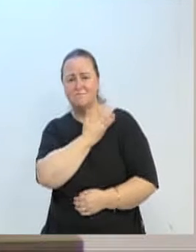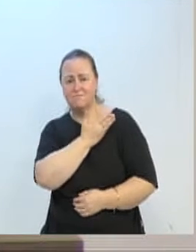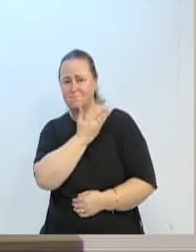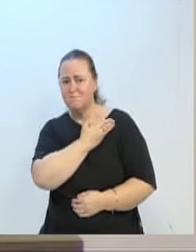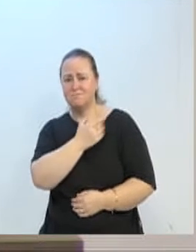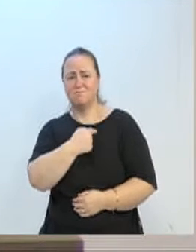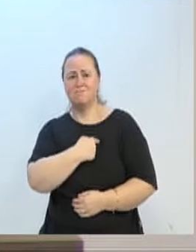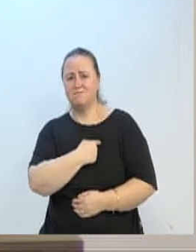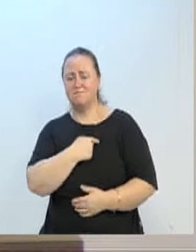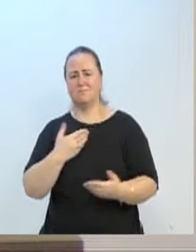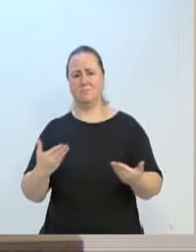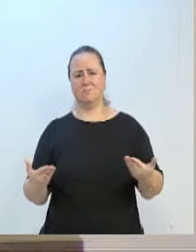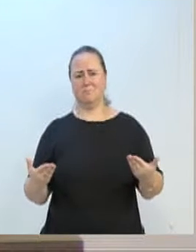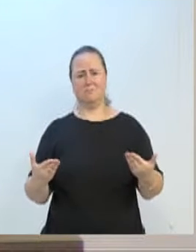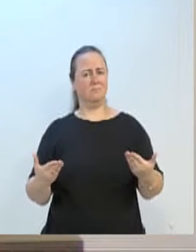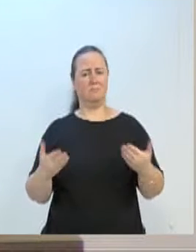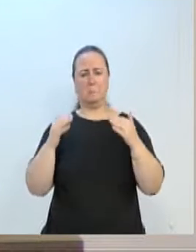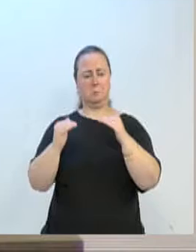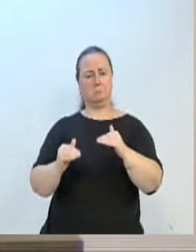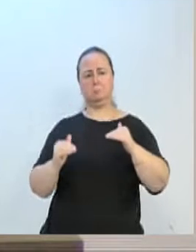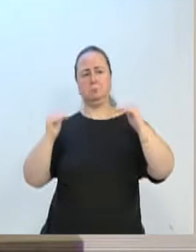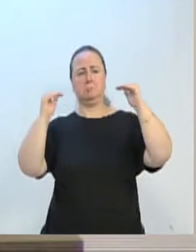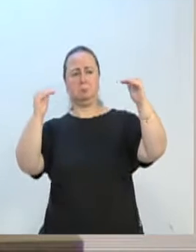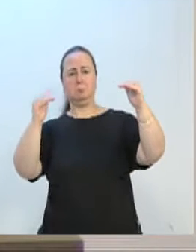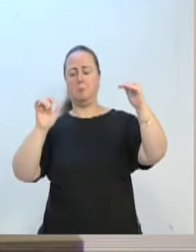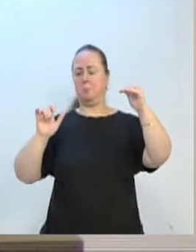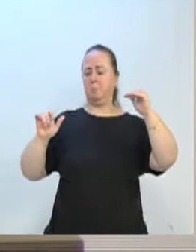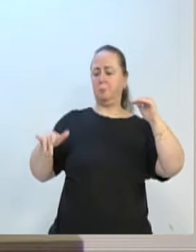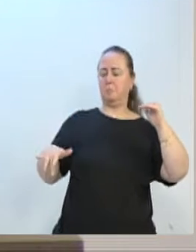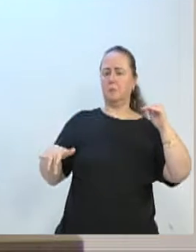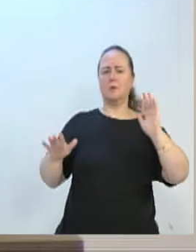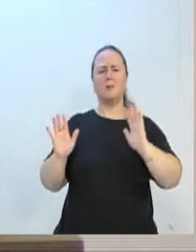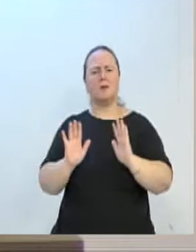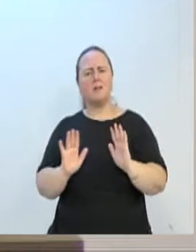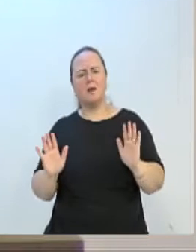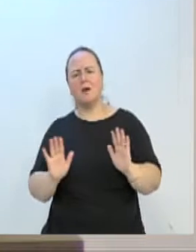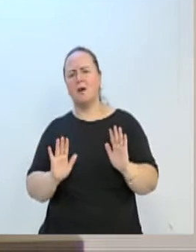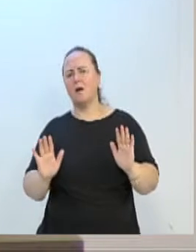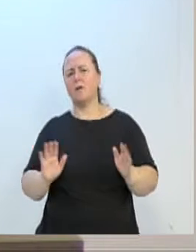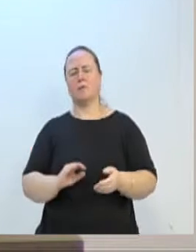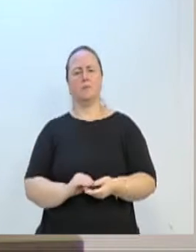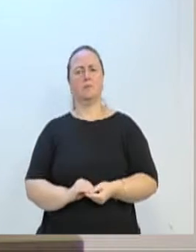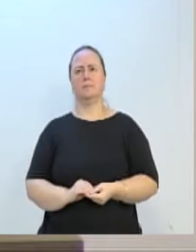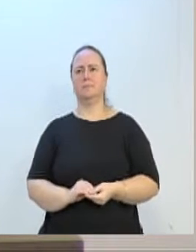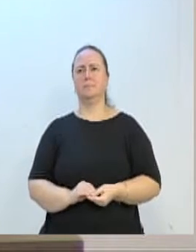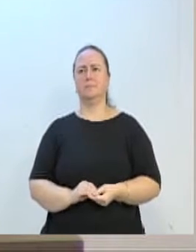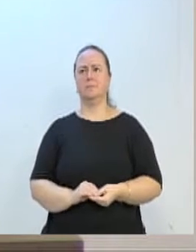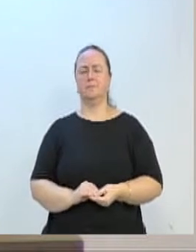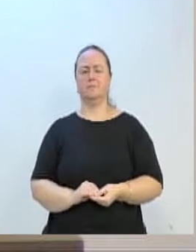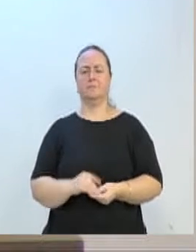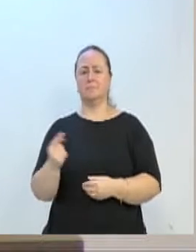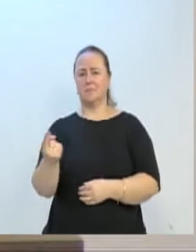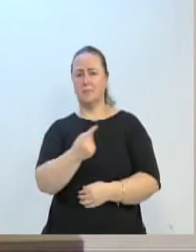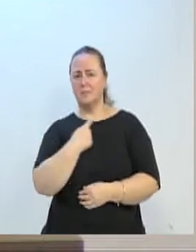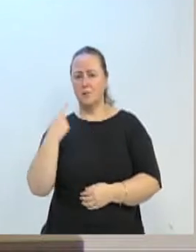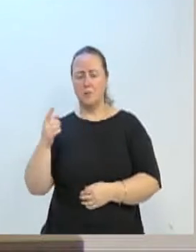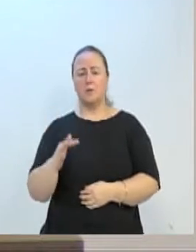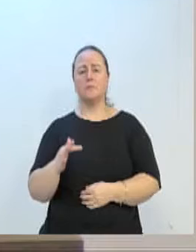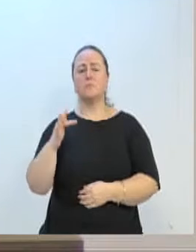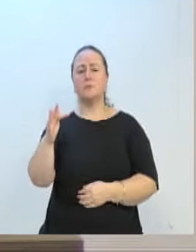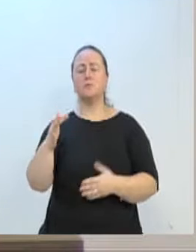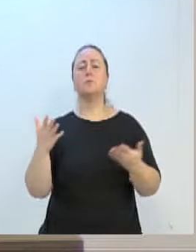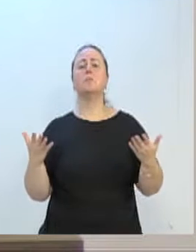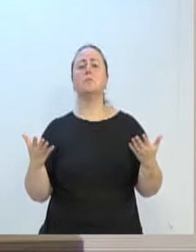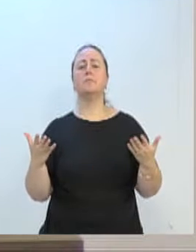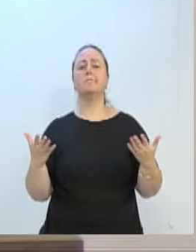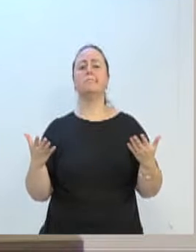se acham melhores ou acima de todas as outras, por pessoas que se esquecem que todos um dia iremos para o mesmo lugar e que carregam dentro